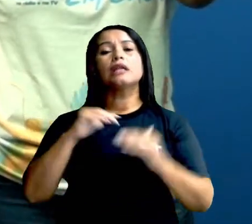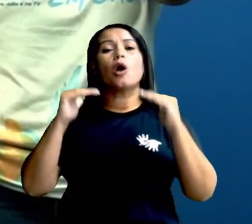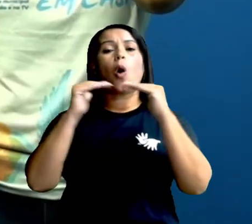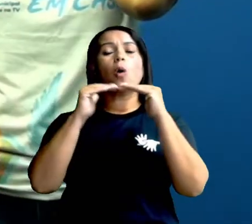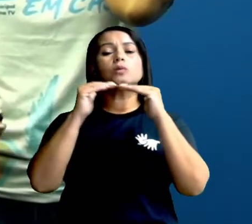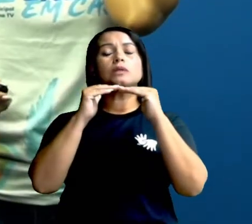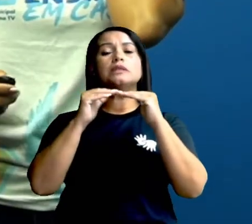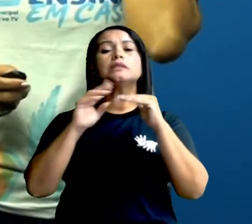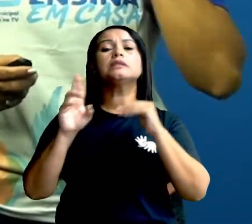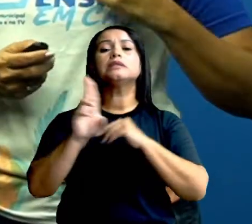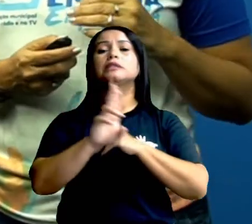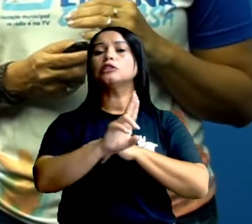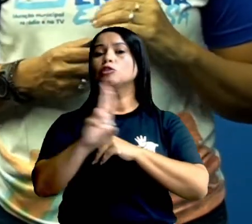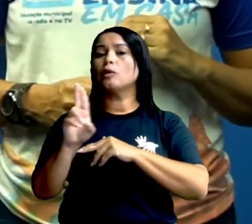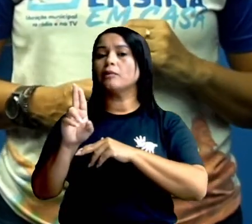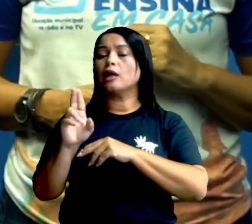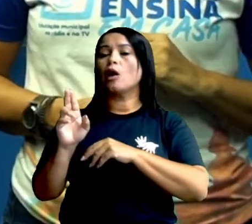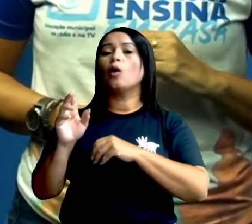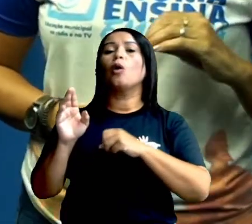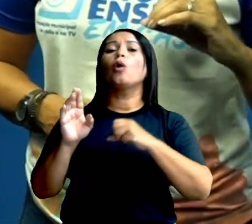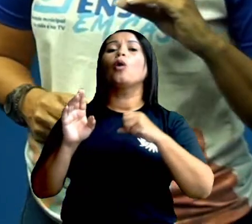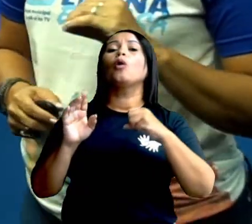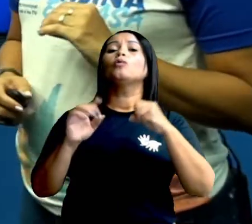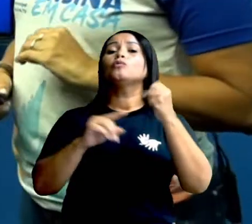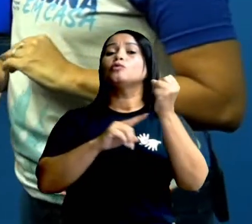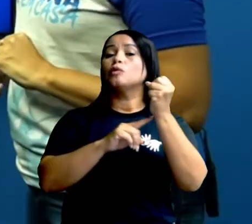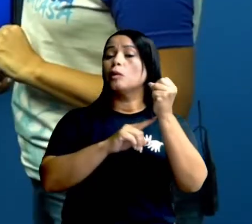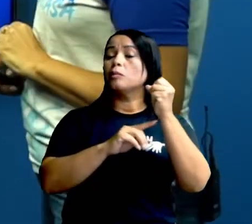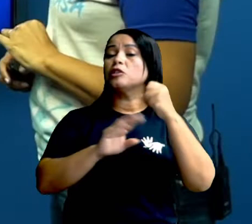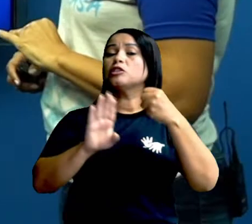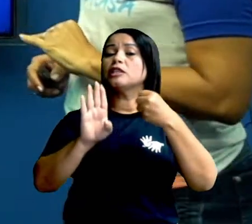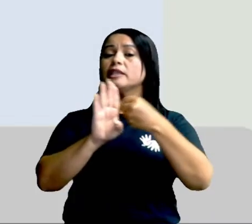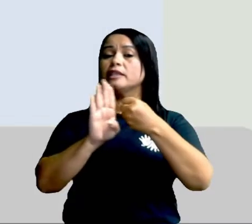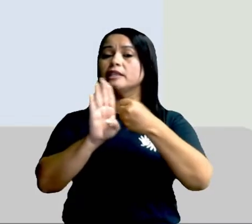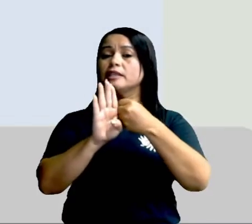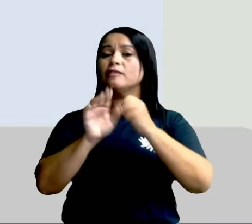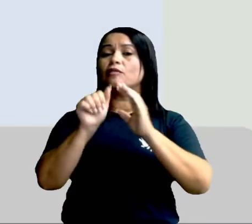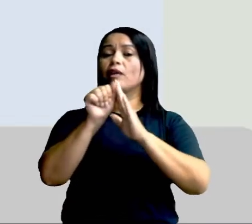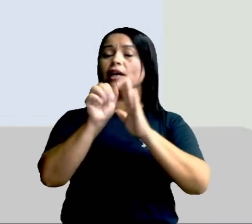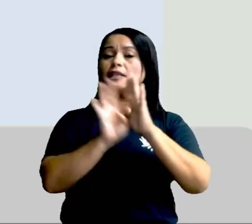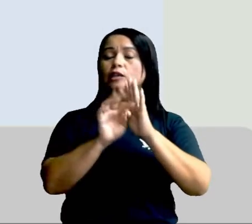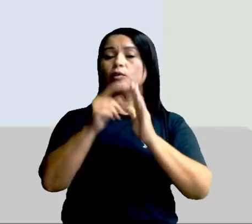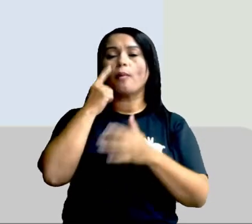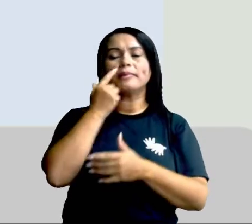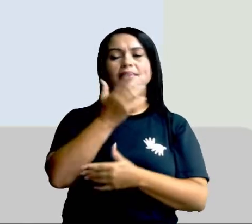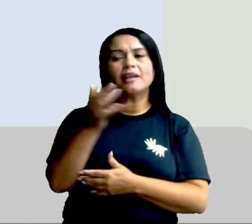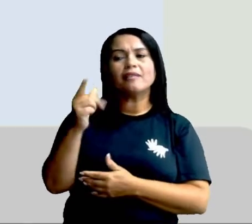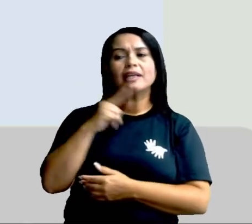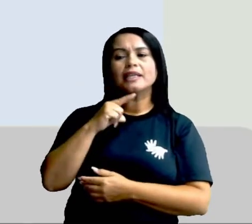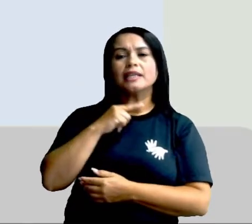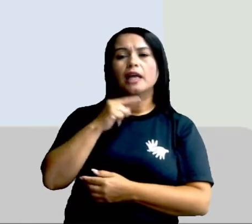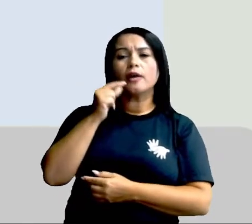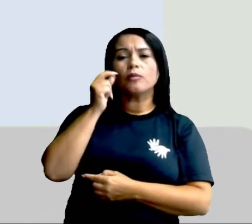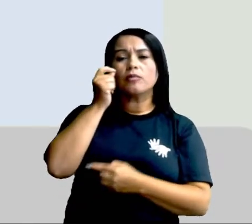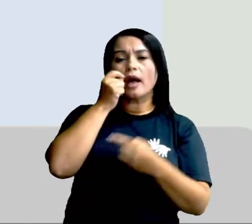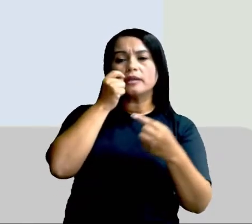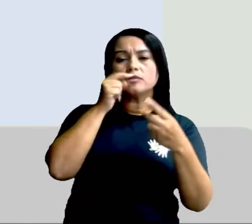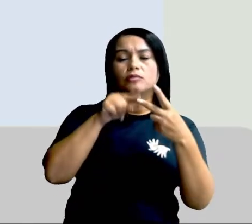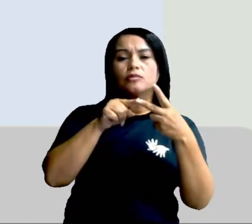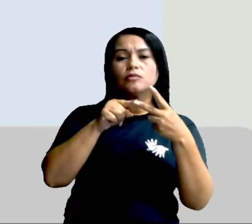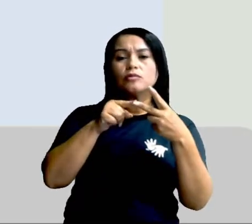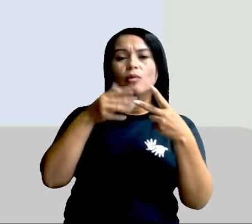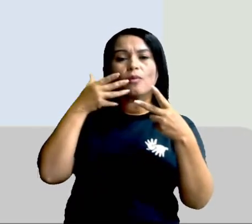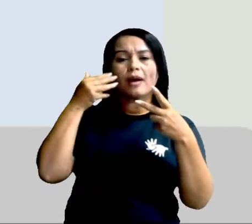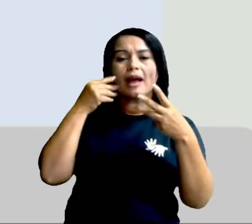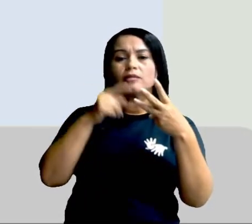Concordância nominal, substantivo, artigo. Observa bem aí que eu tenho o ratinho, o gato e